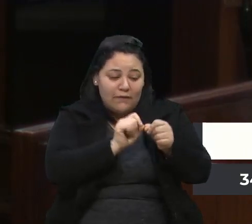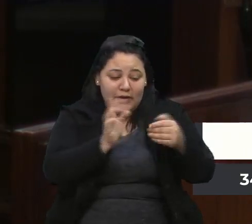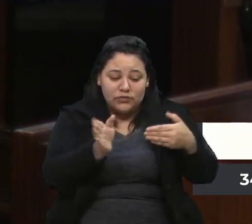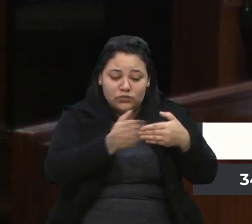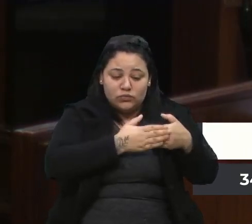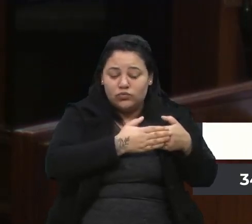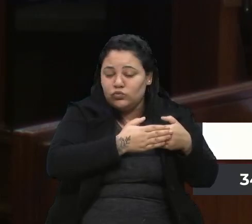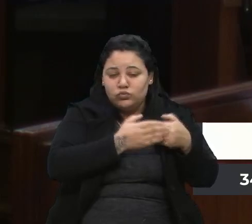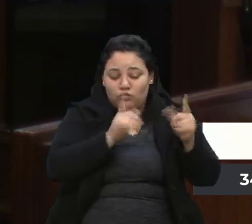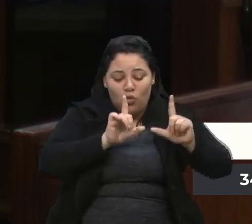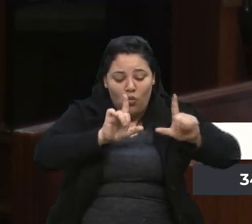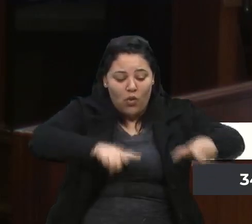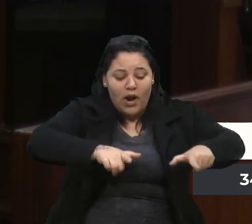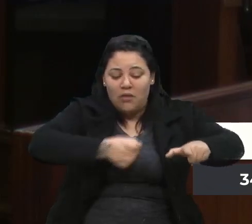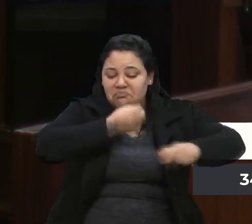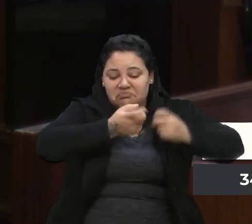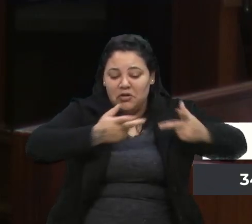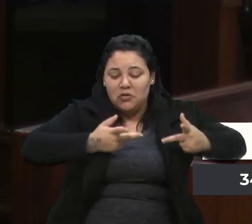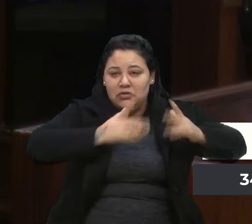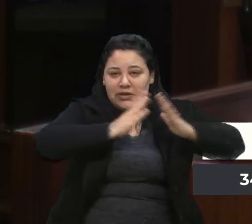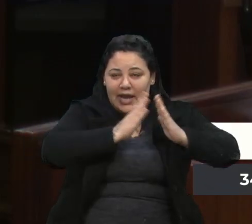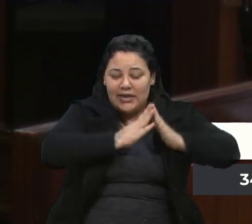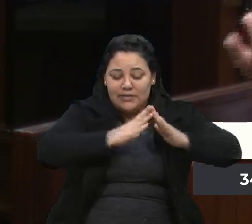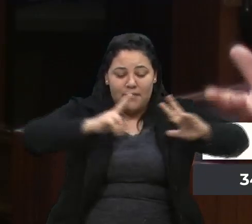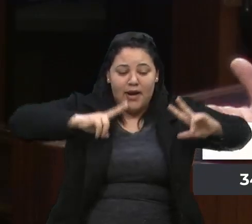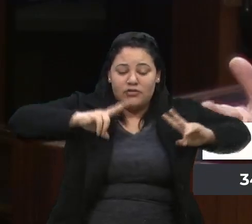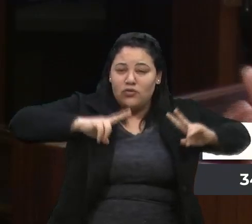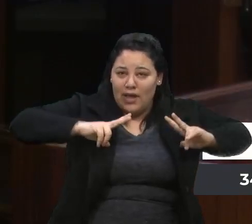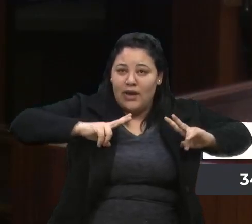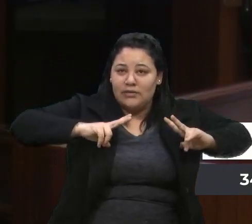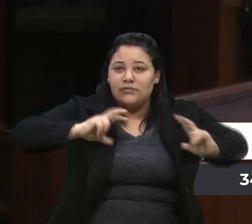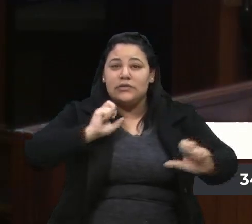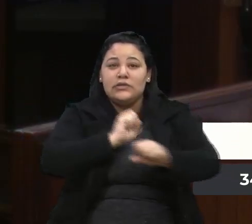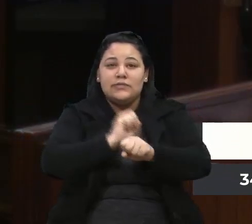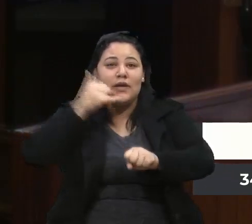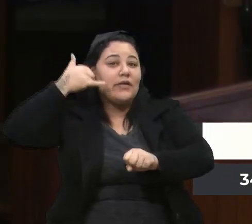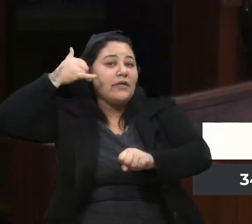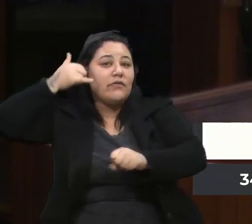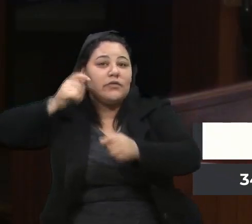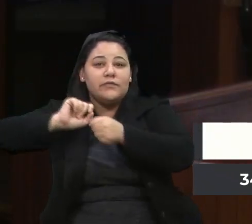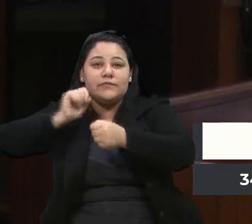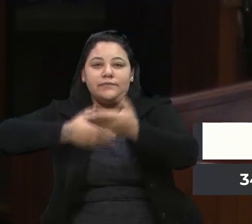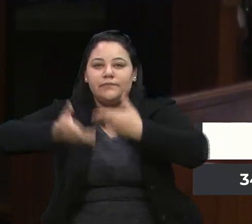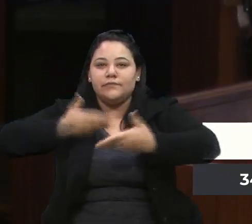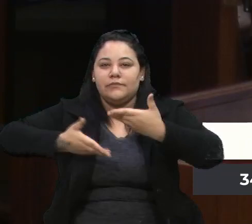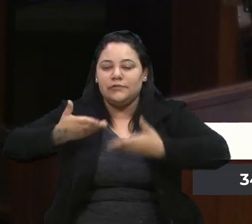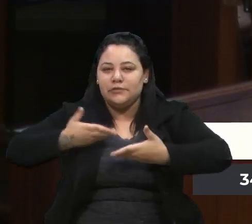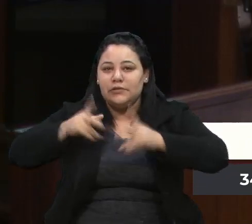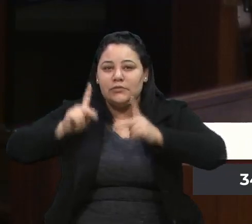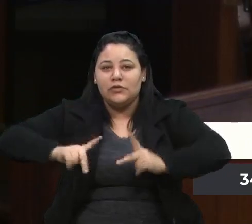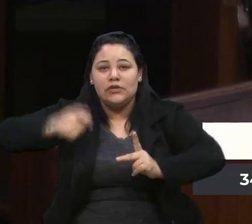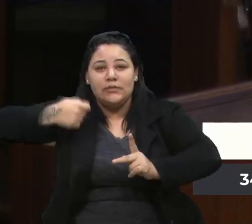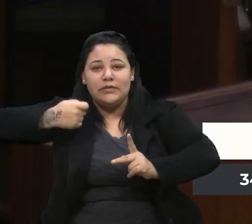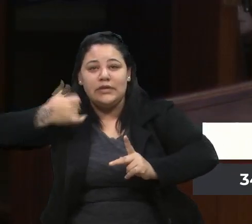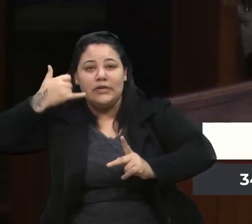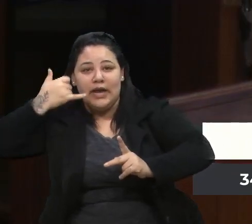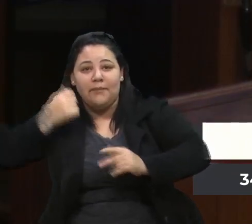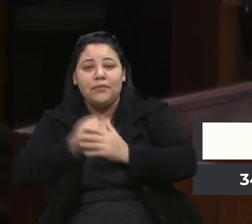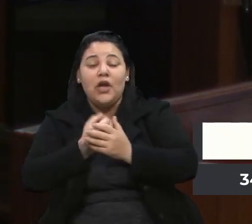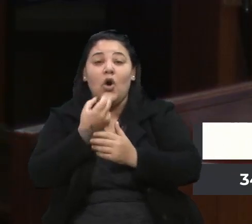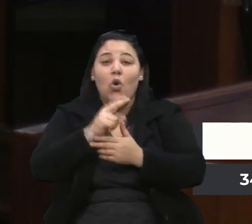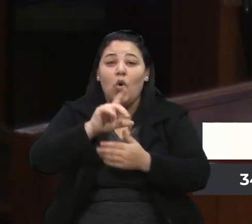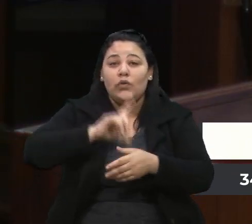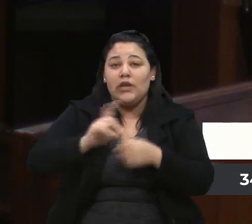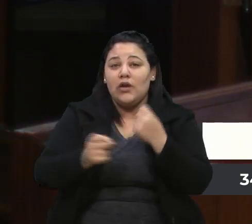de casa, absolutamente sozinho, à espera dos atendimentos. Ou ainda tem colegas que vão ali